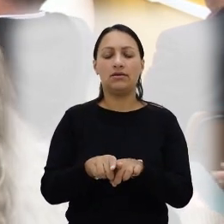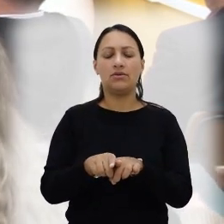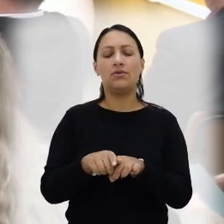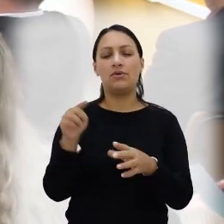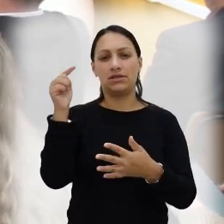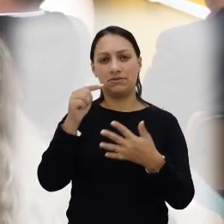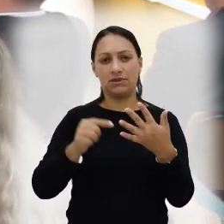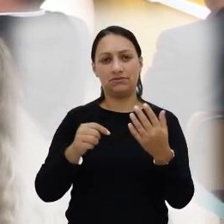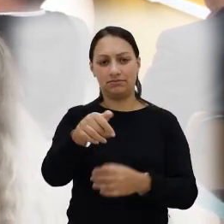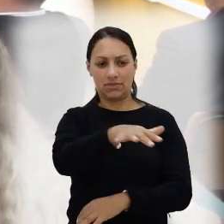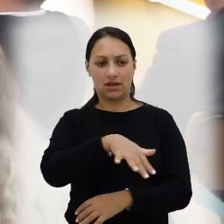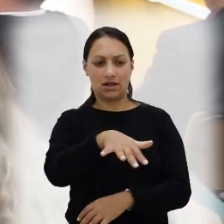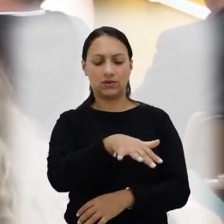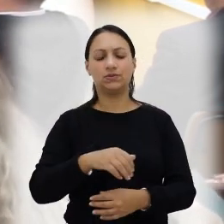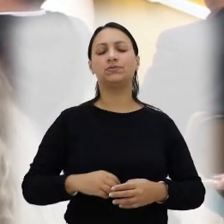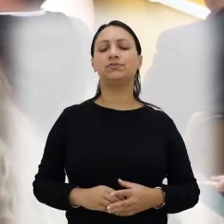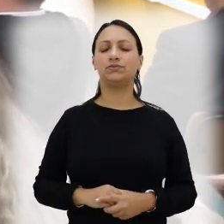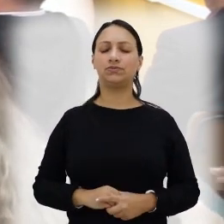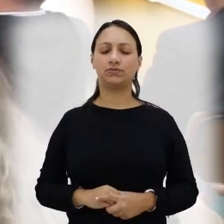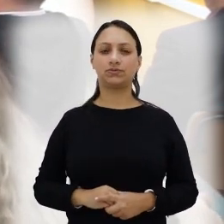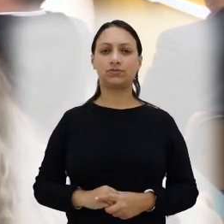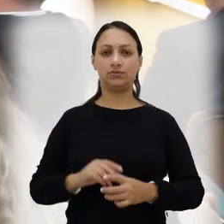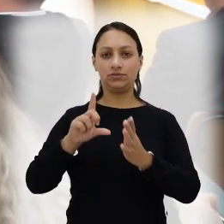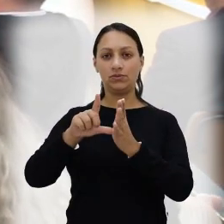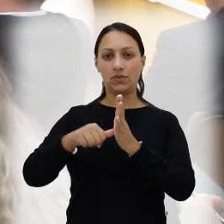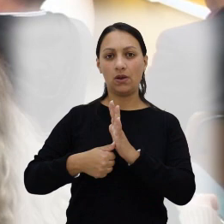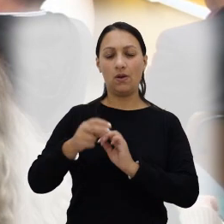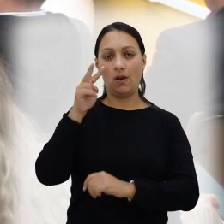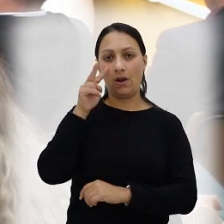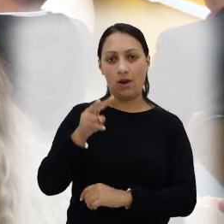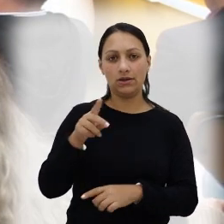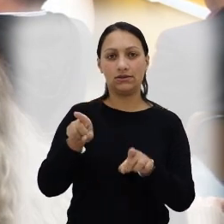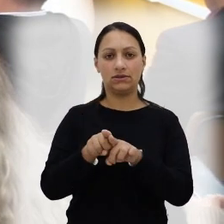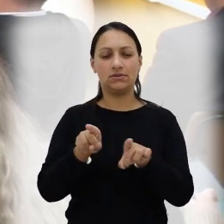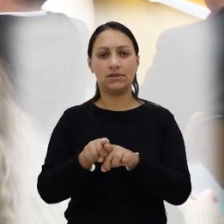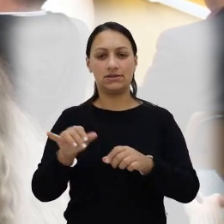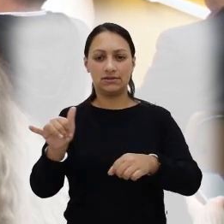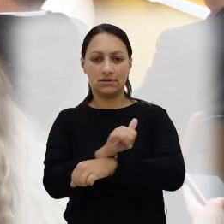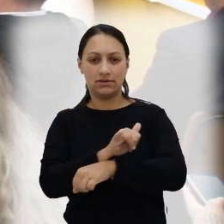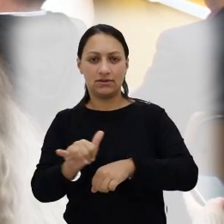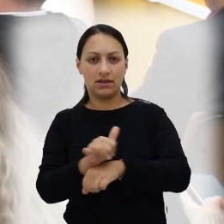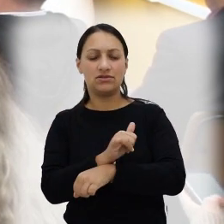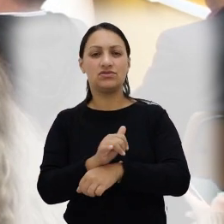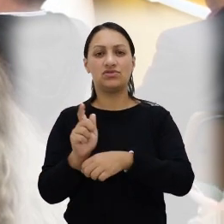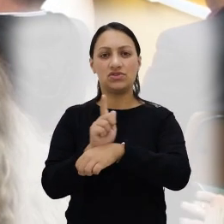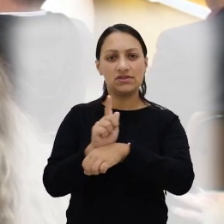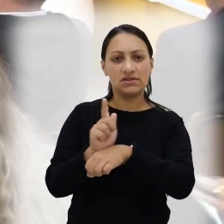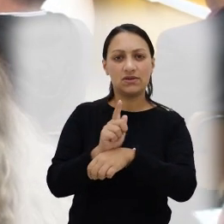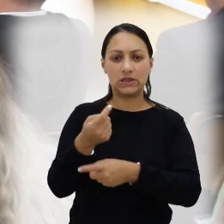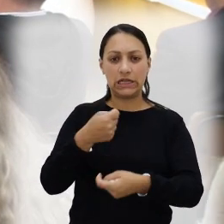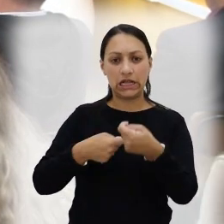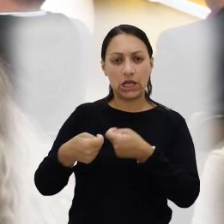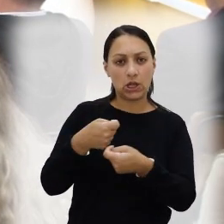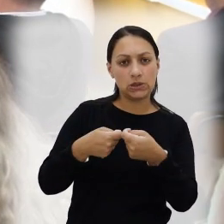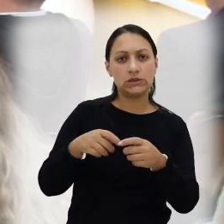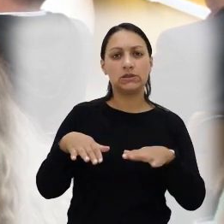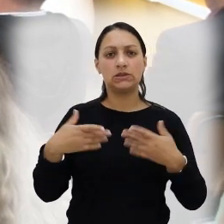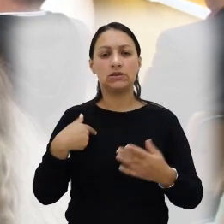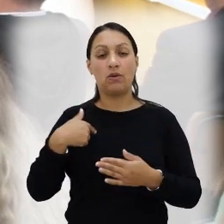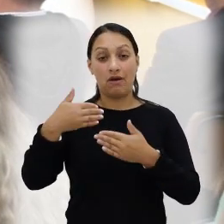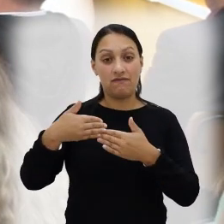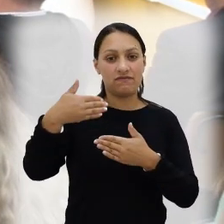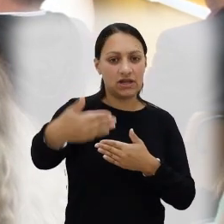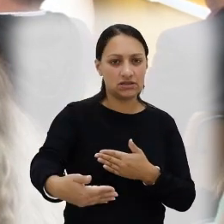aspecto mercado. Depois, a gente olha o aspecto relacionado à estratégia e gestão desse negócio. Aí a gente avança um pouquinho